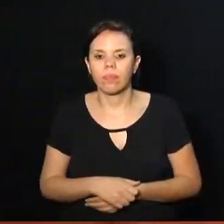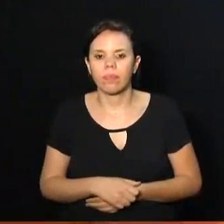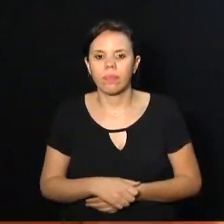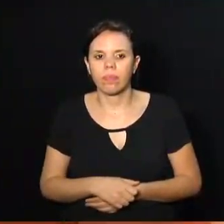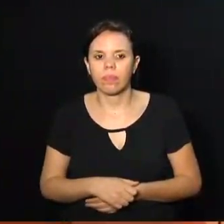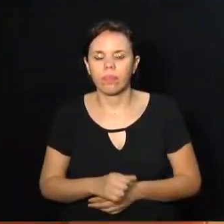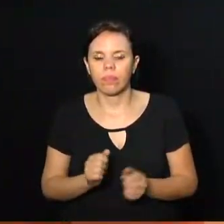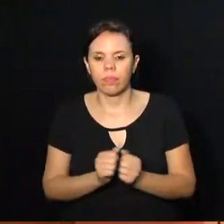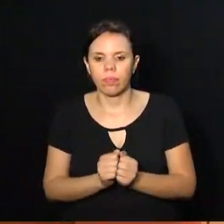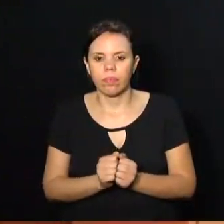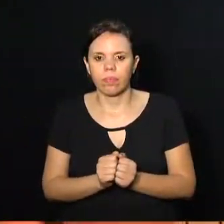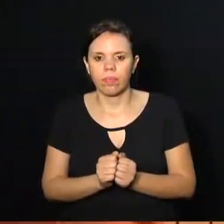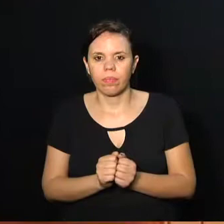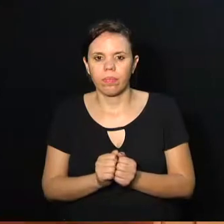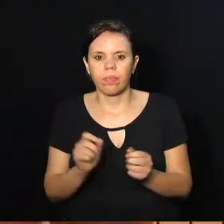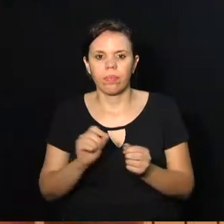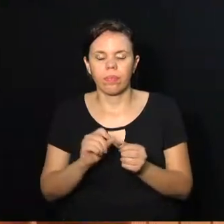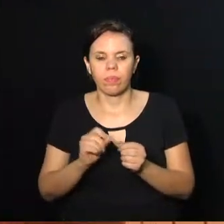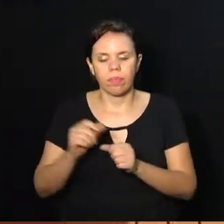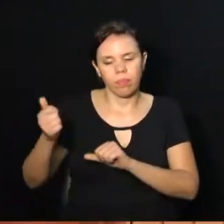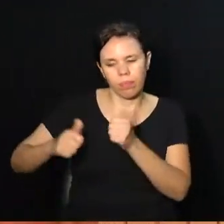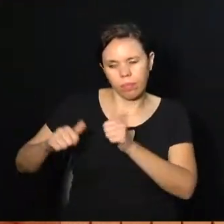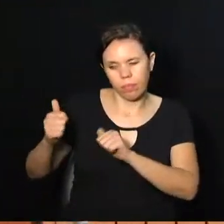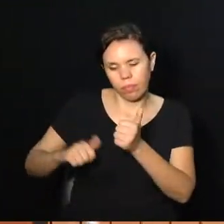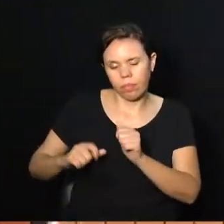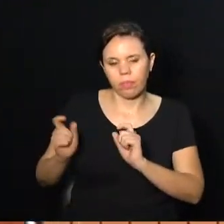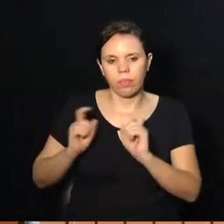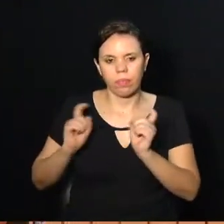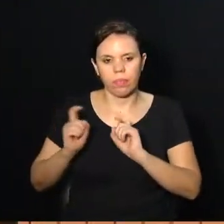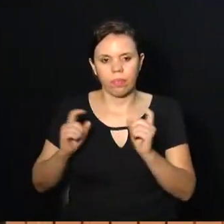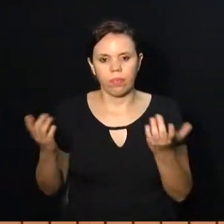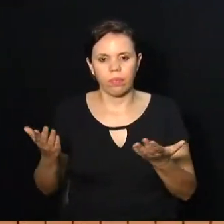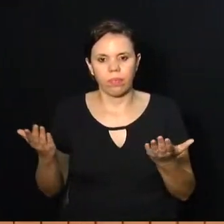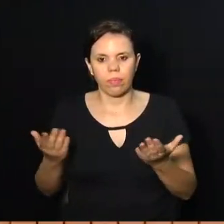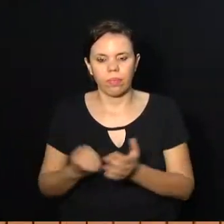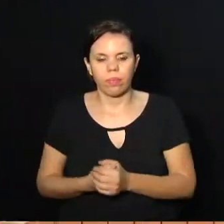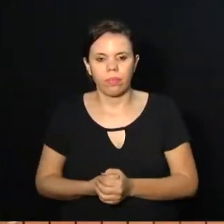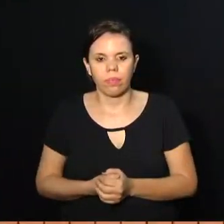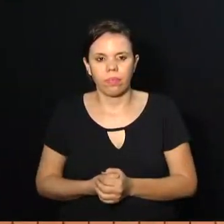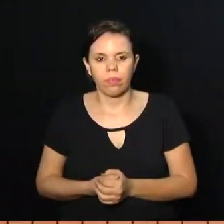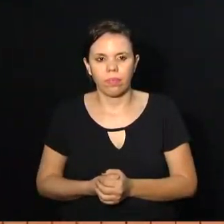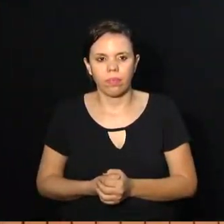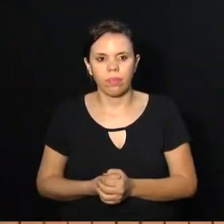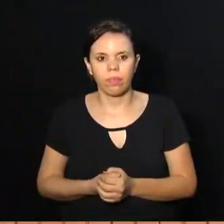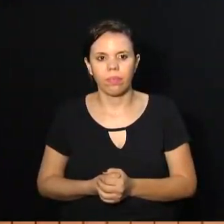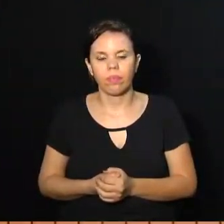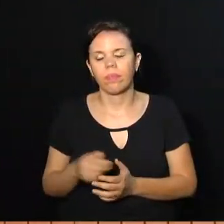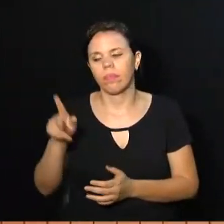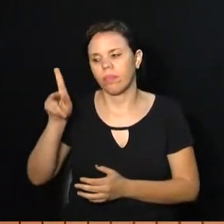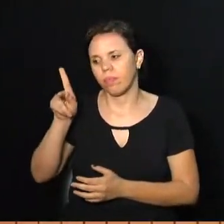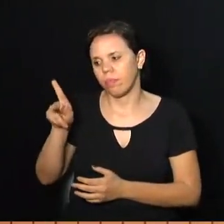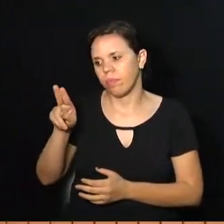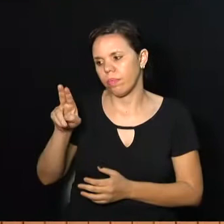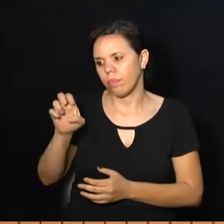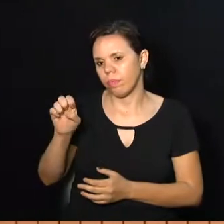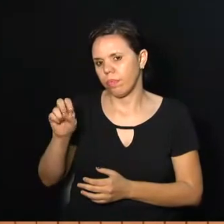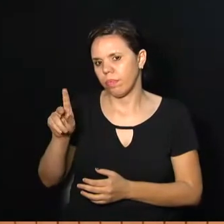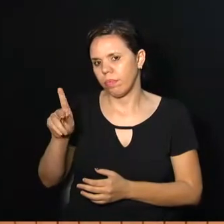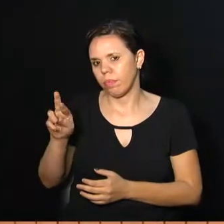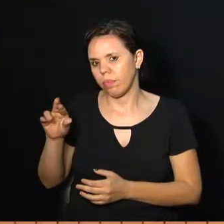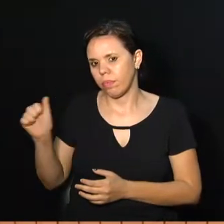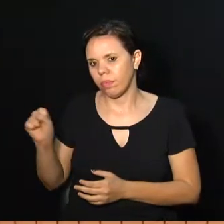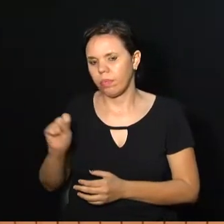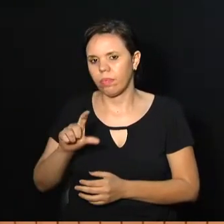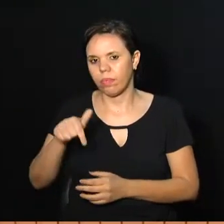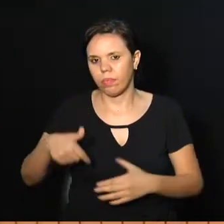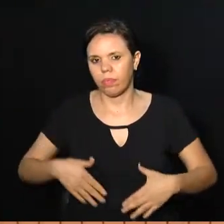lado, para fazer uma avaliação dessa reunião de hoje, onde as puérperas no pós-parto e